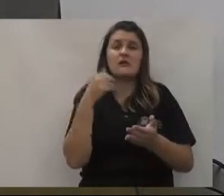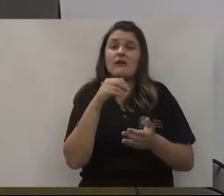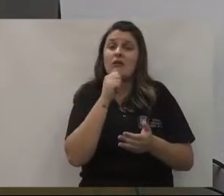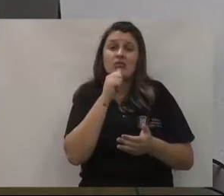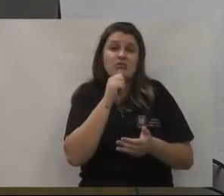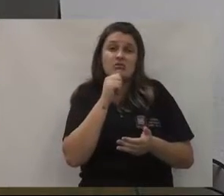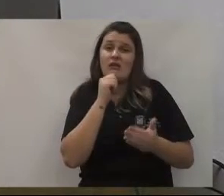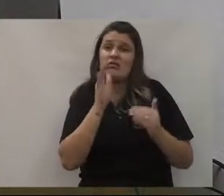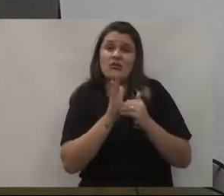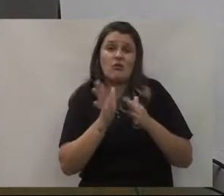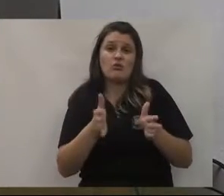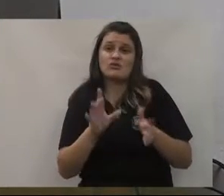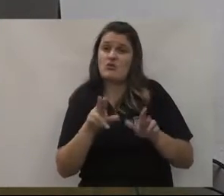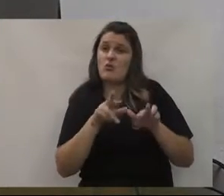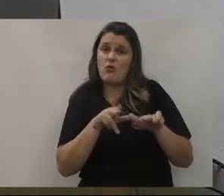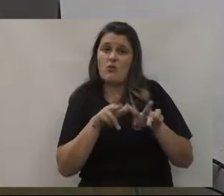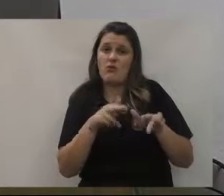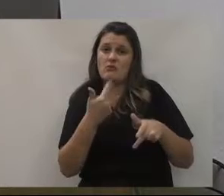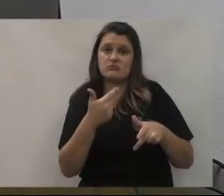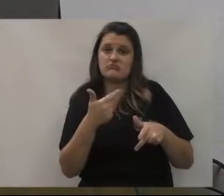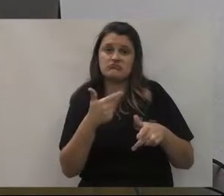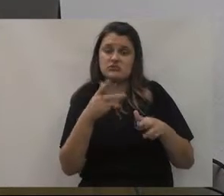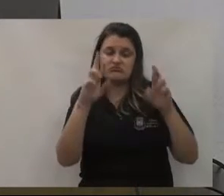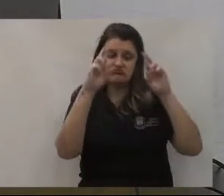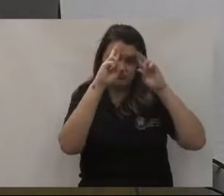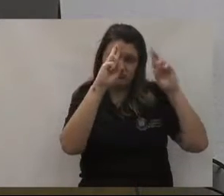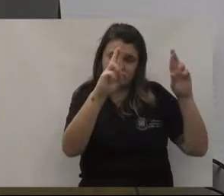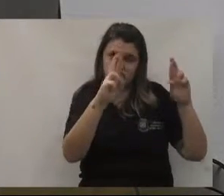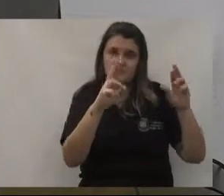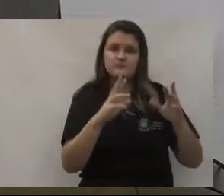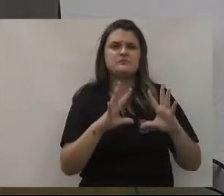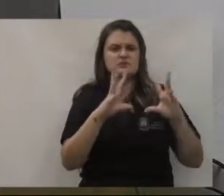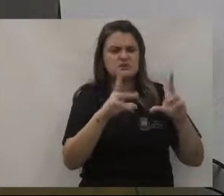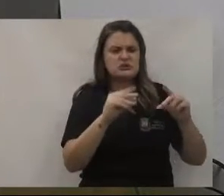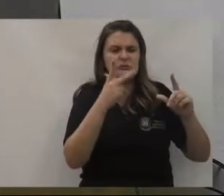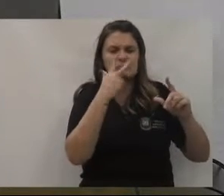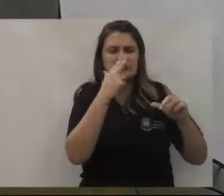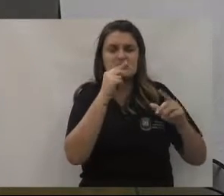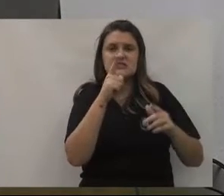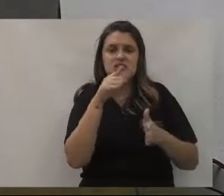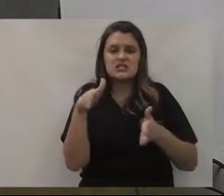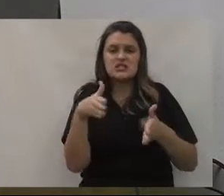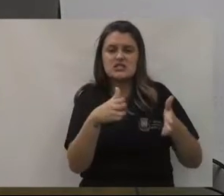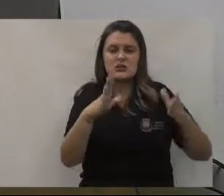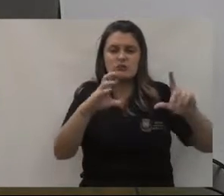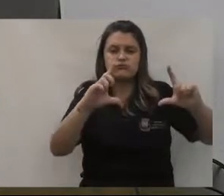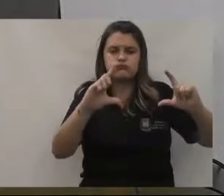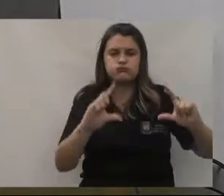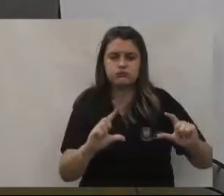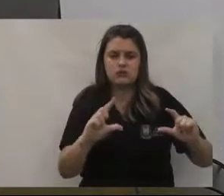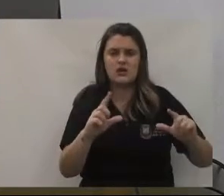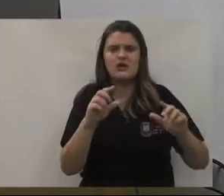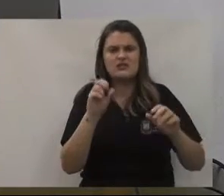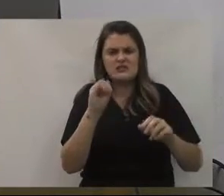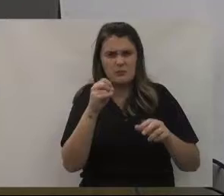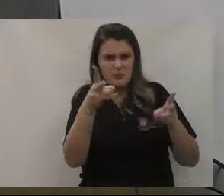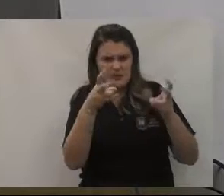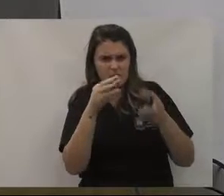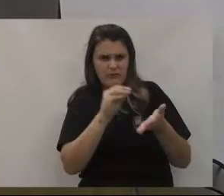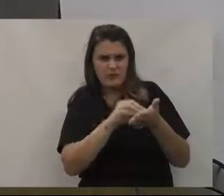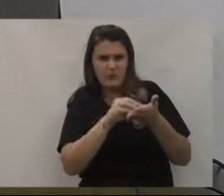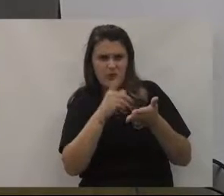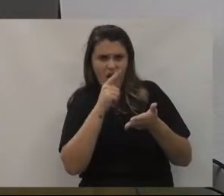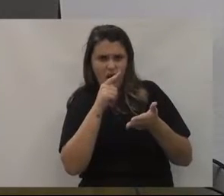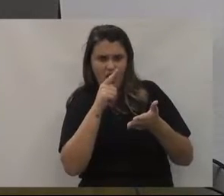mesa, ninguém fez mais nada a respeito disso aí. Então, os barrancos, você pode ver quando o rio está bem baixo, você pode ver aquele barranco caindo tudo,